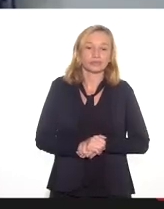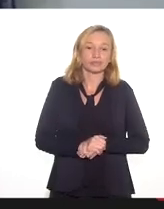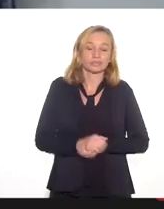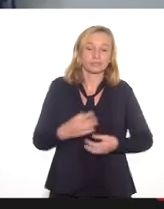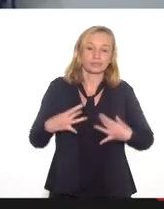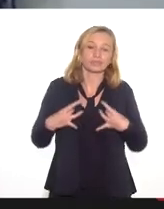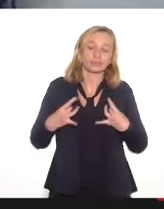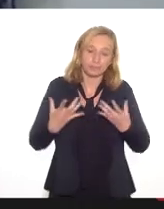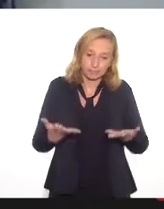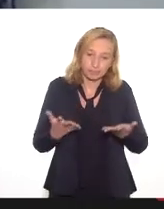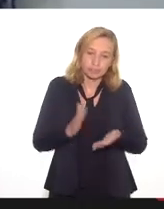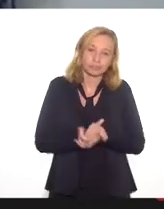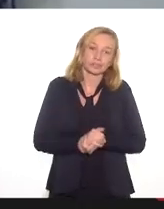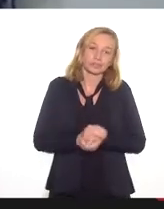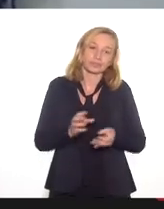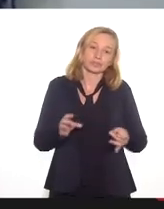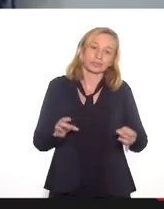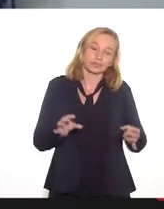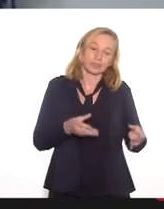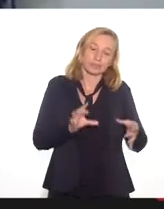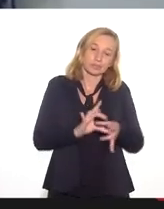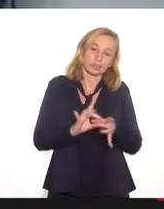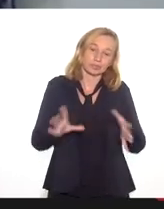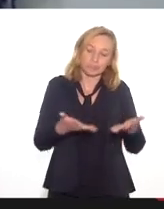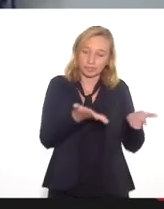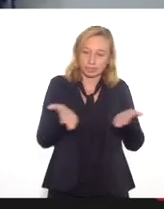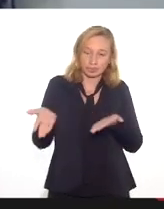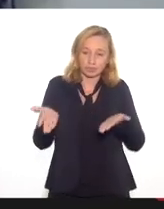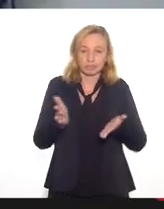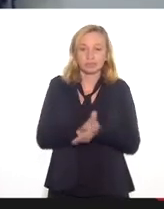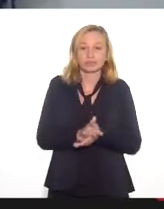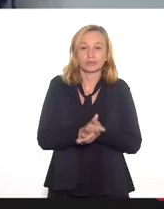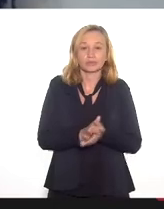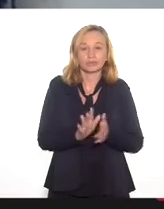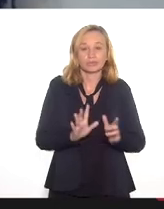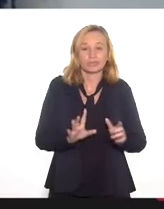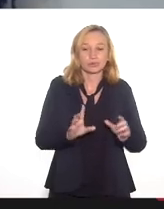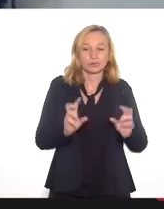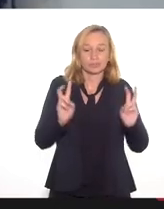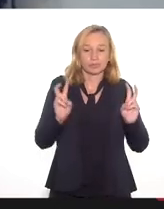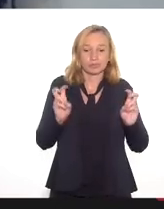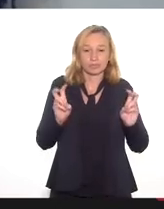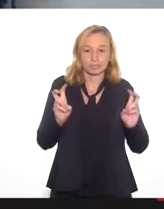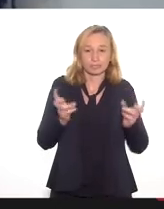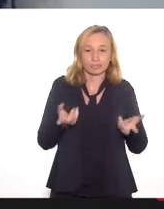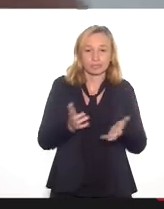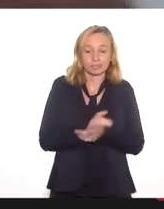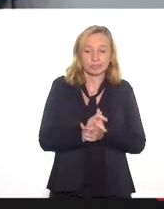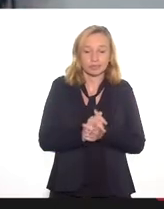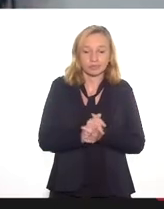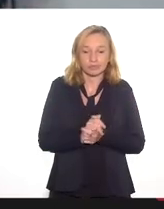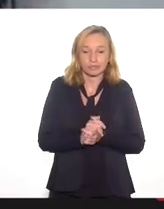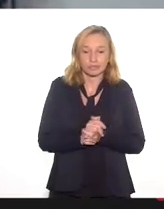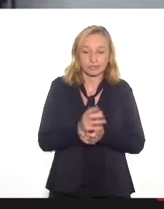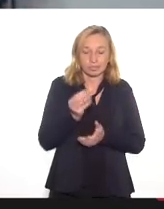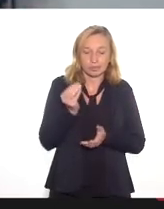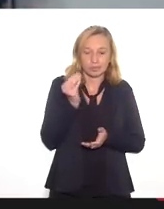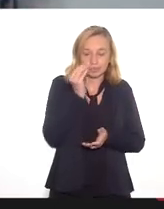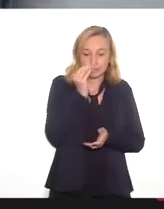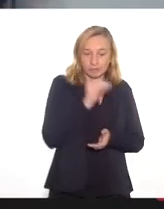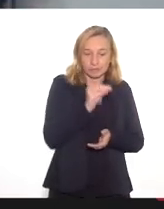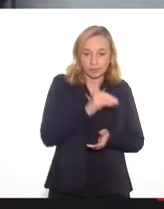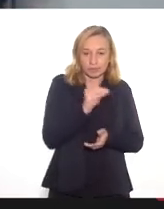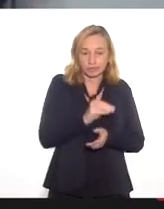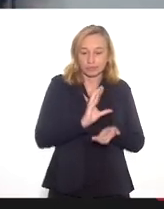disposição para pelo menos mitigar que situações de desperdício de um volume muito grande de